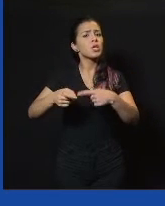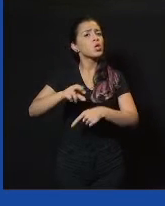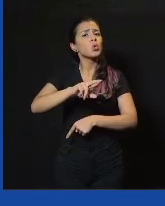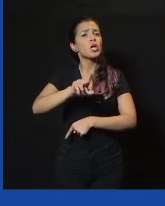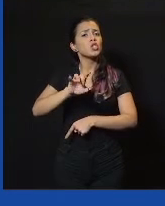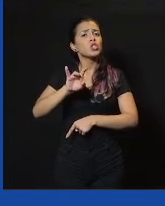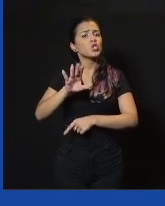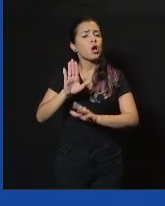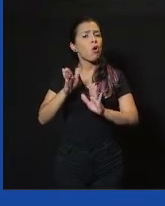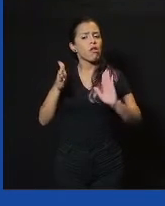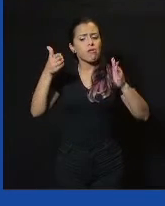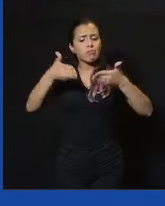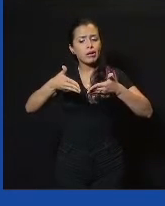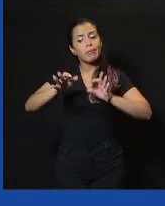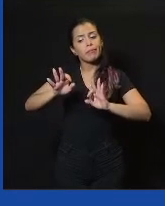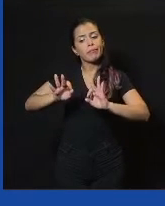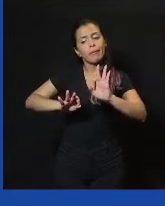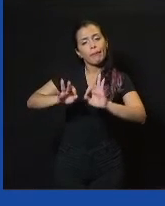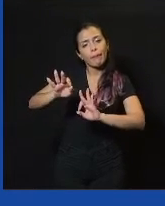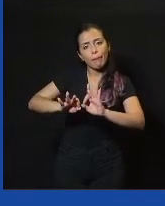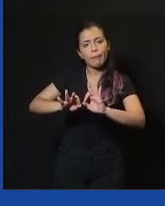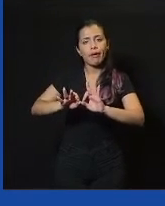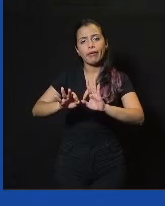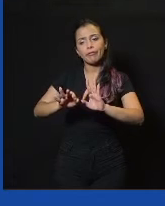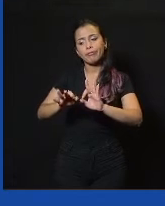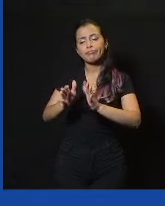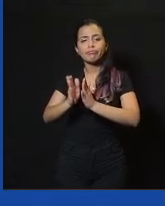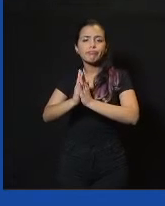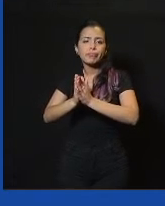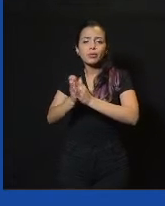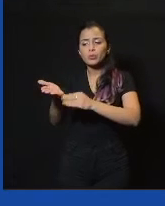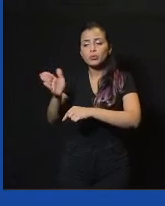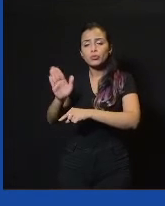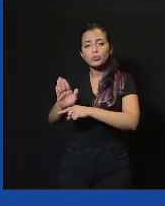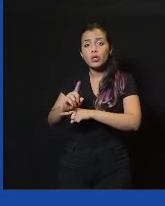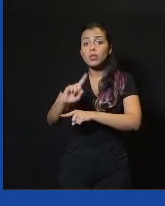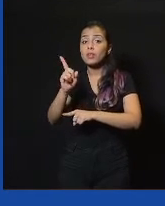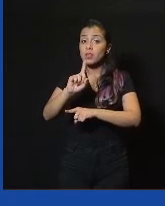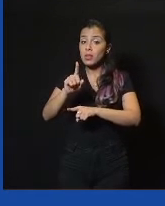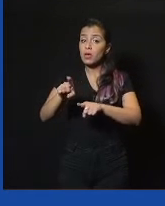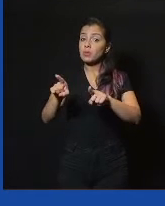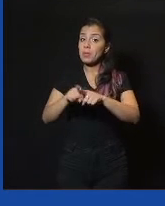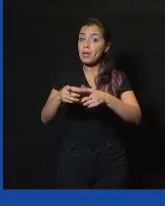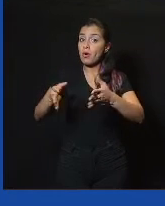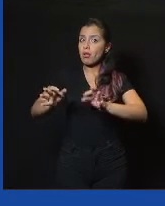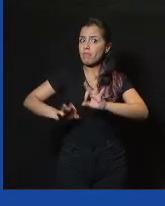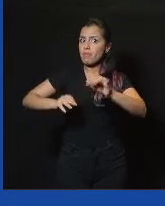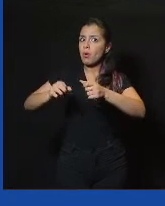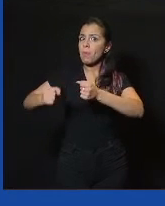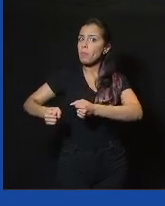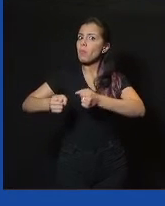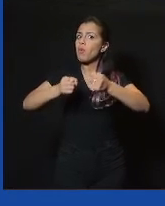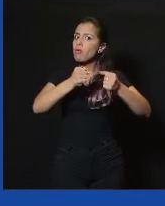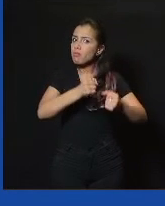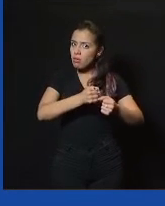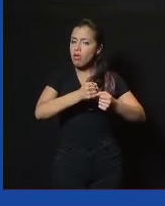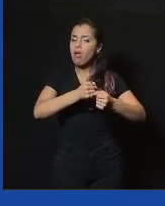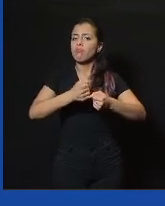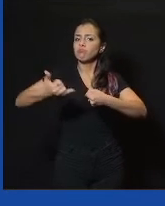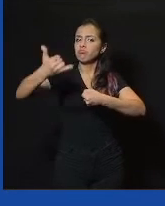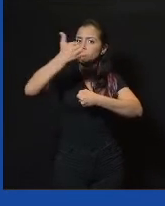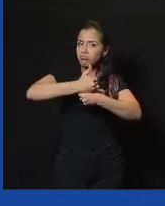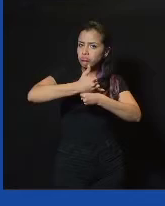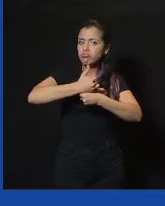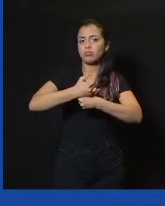de reparações e de misericórdia, mas uma agenda de poder real. Então, nós estamos discutindo ocupação de poder real,